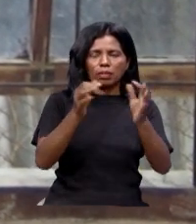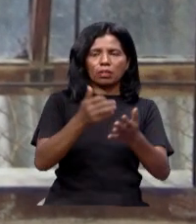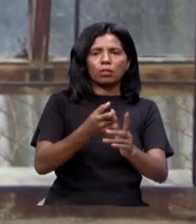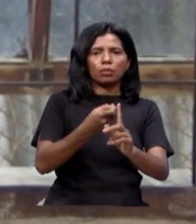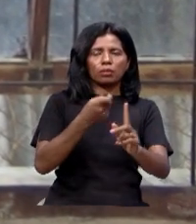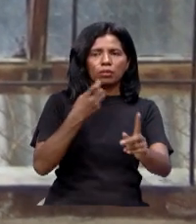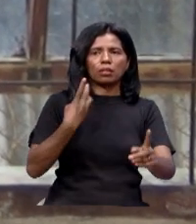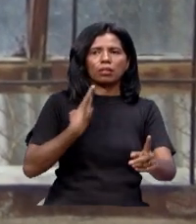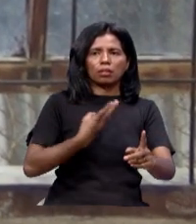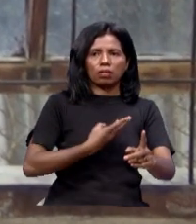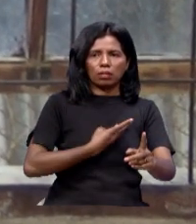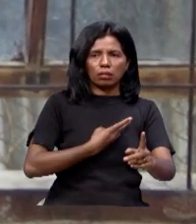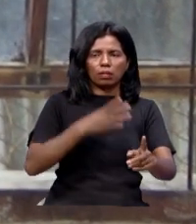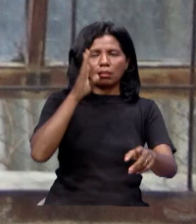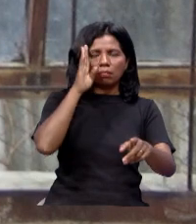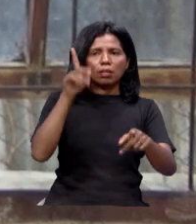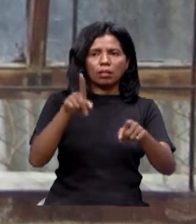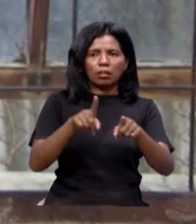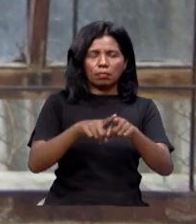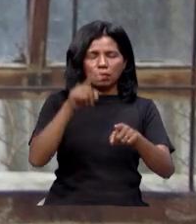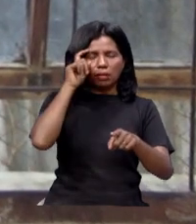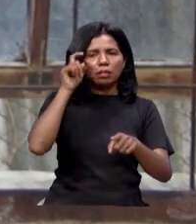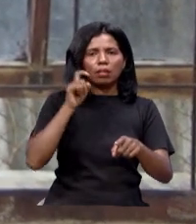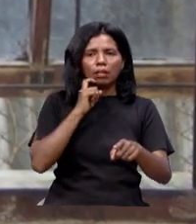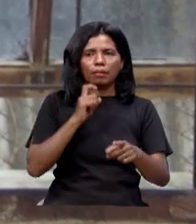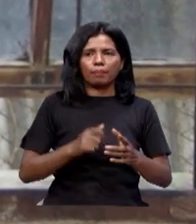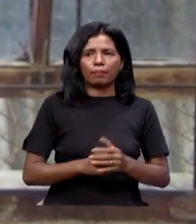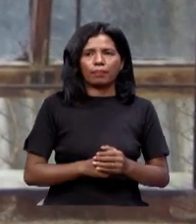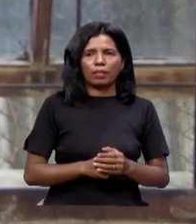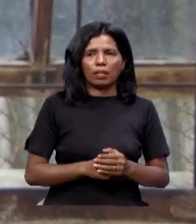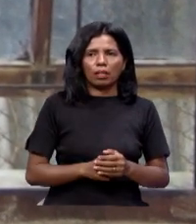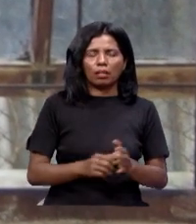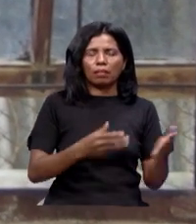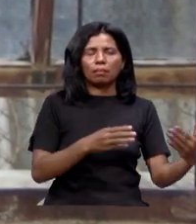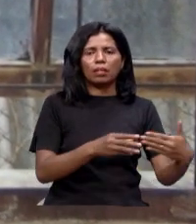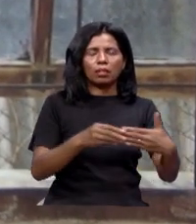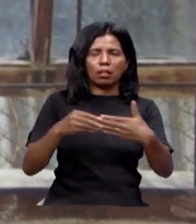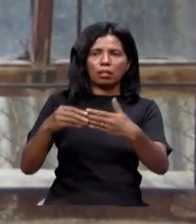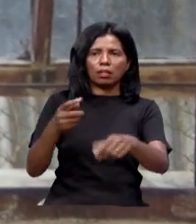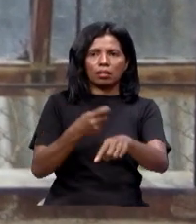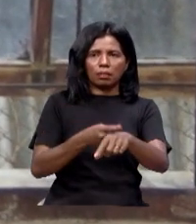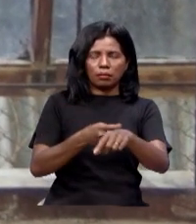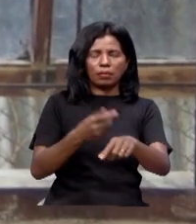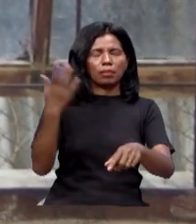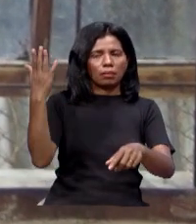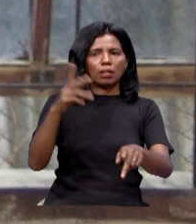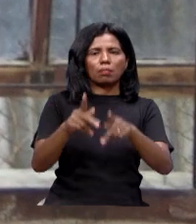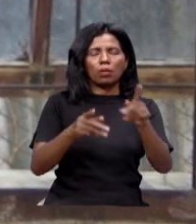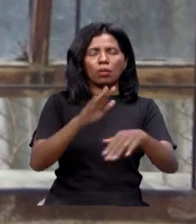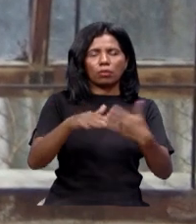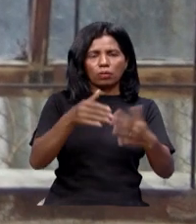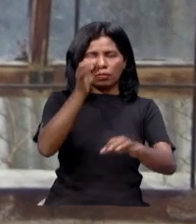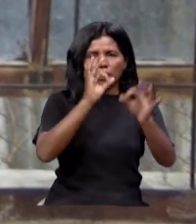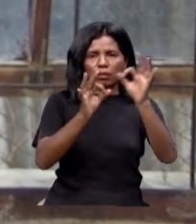tenha um bordo, que irá alçar na nova mão, nem a organiza para tirar, né, no momento na van, é uma tudo fiar, né, e